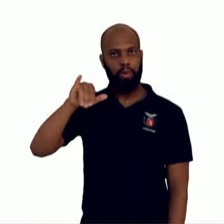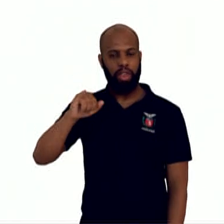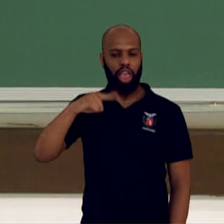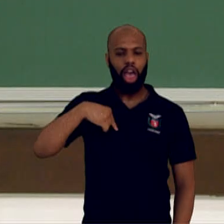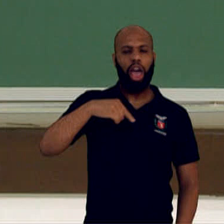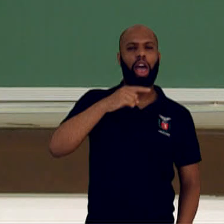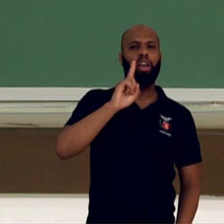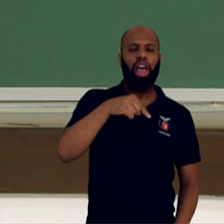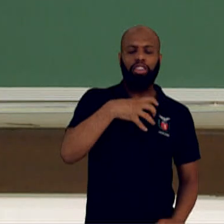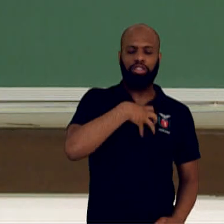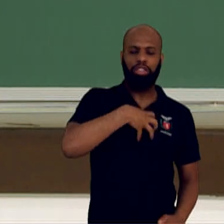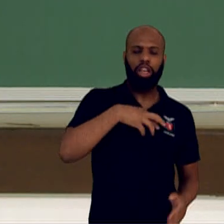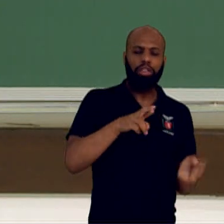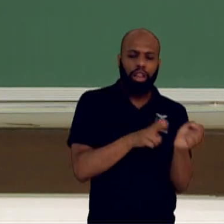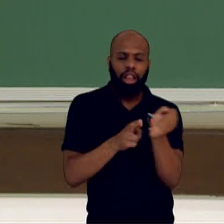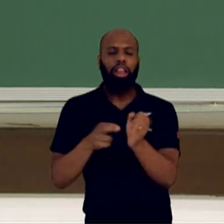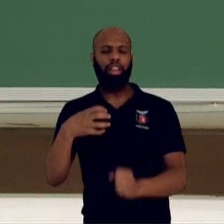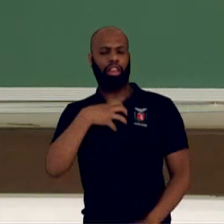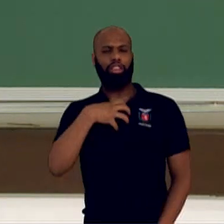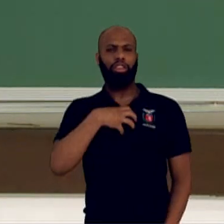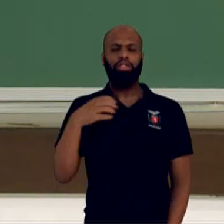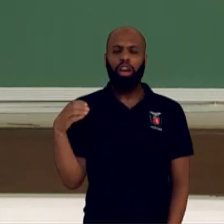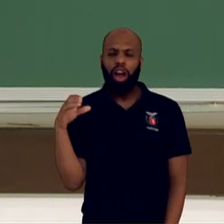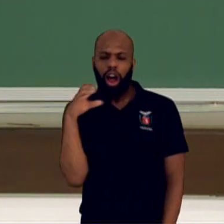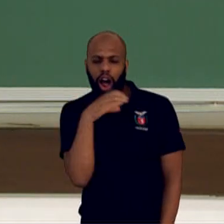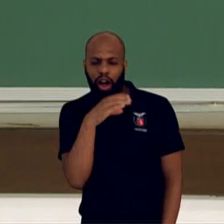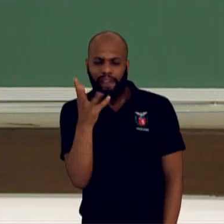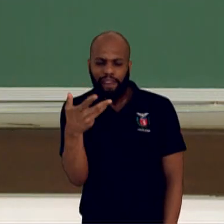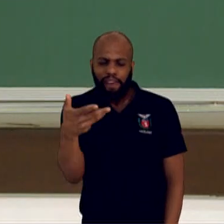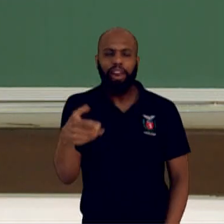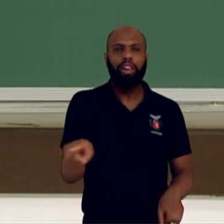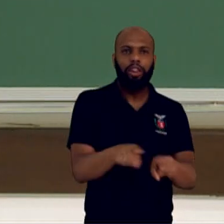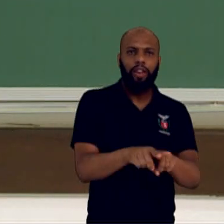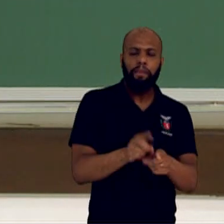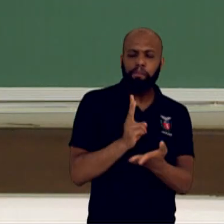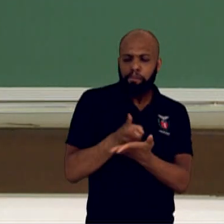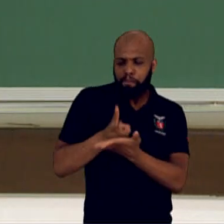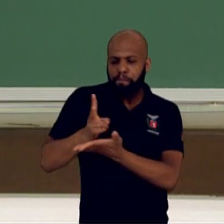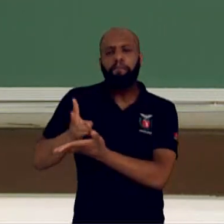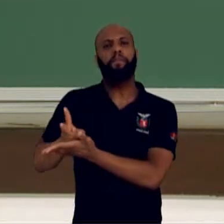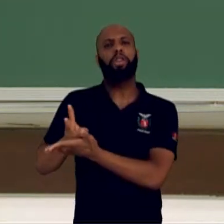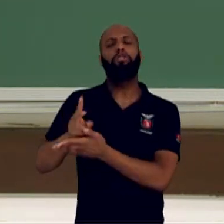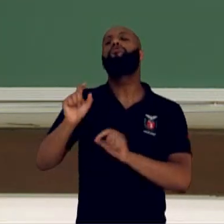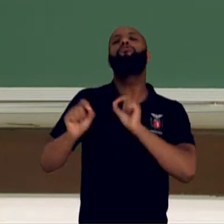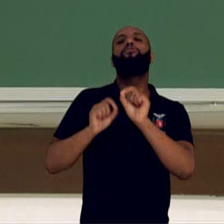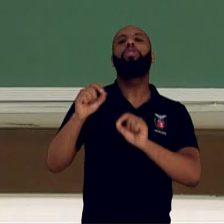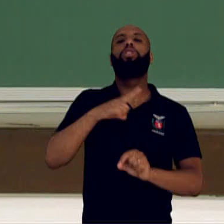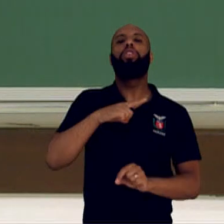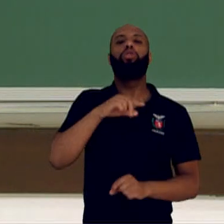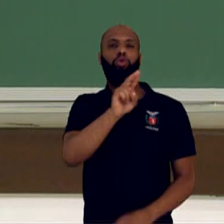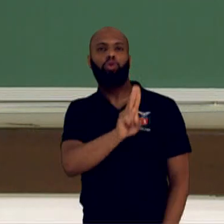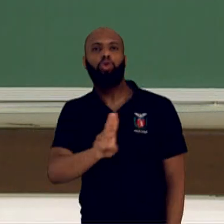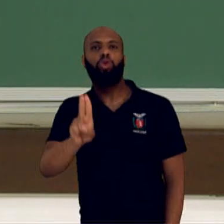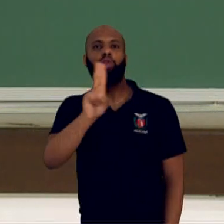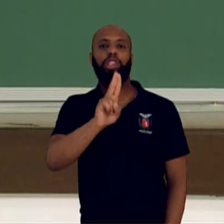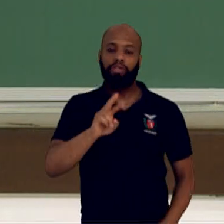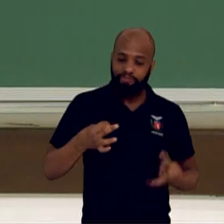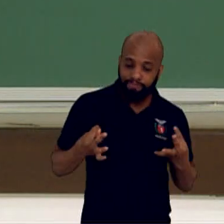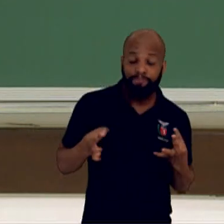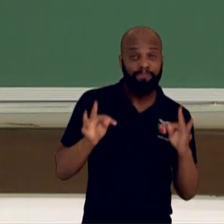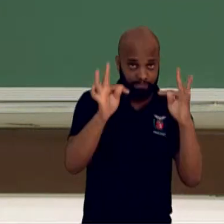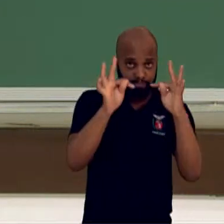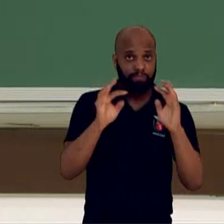Olha só, então essas batidas rápidas e contínuas veio através do quê? Através do uso de